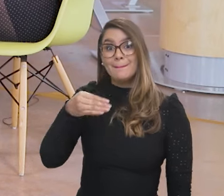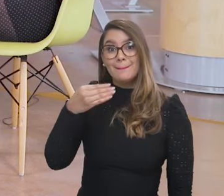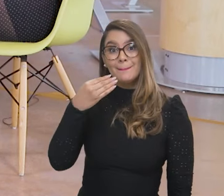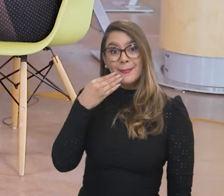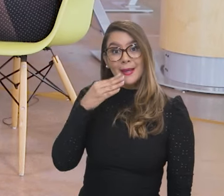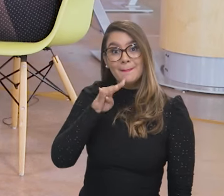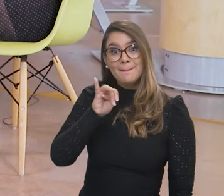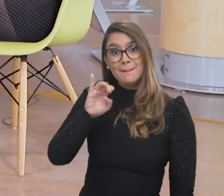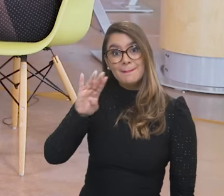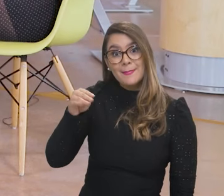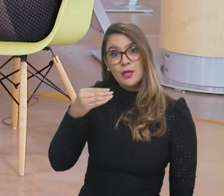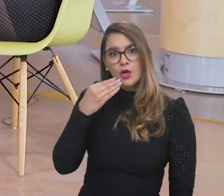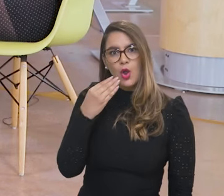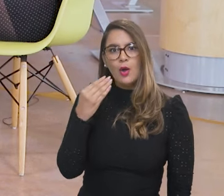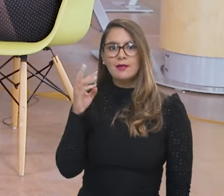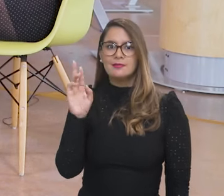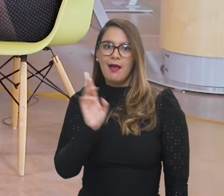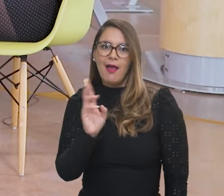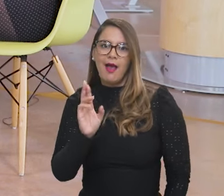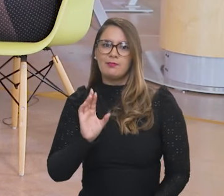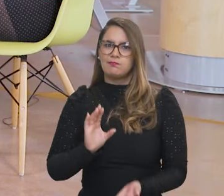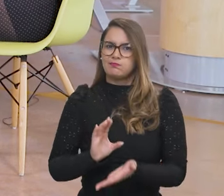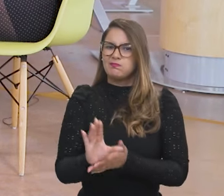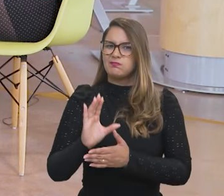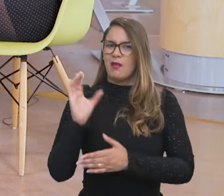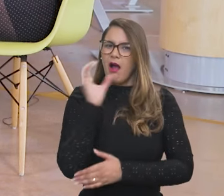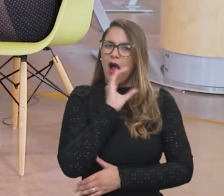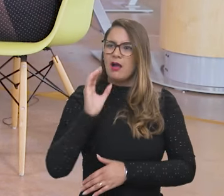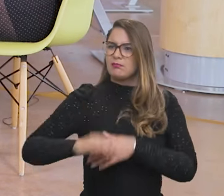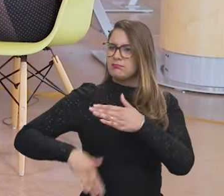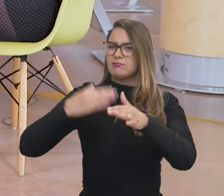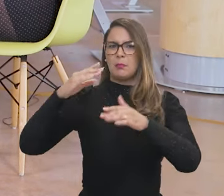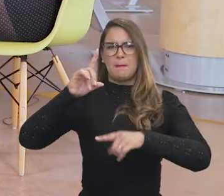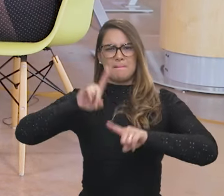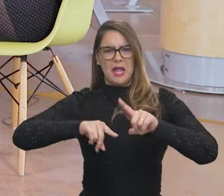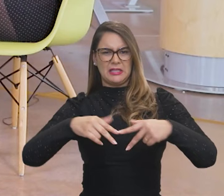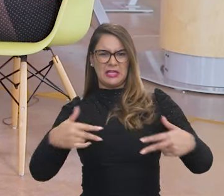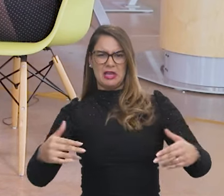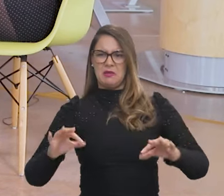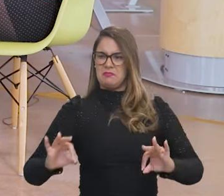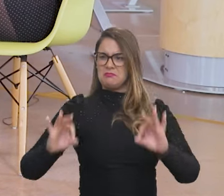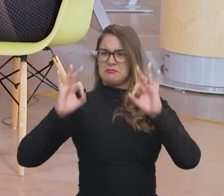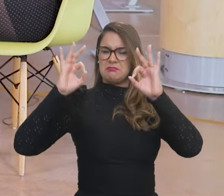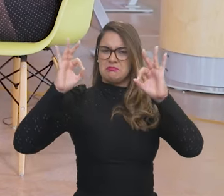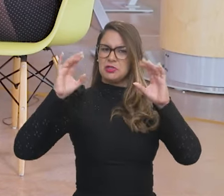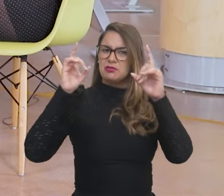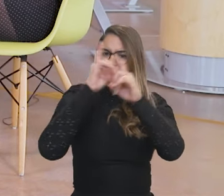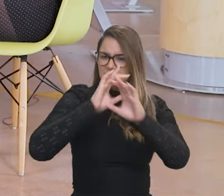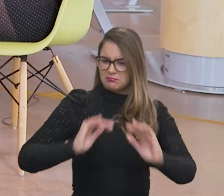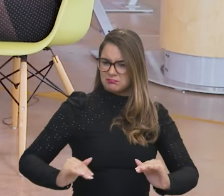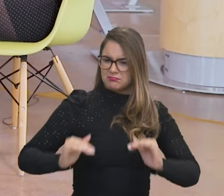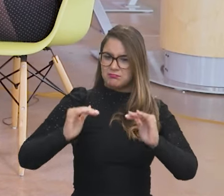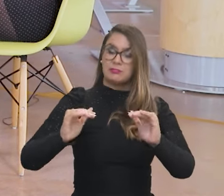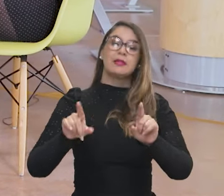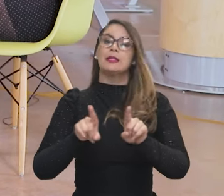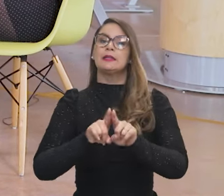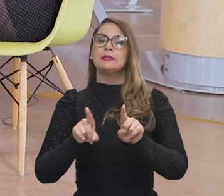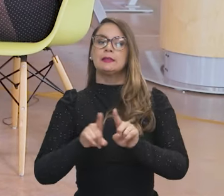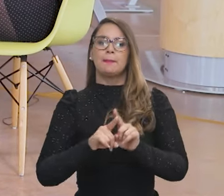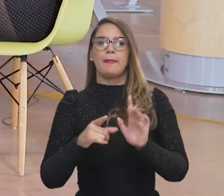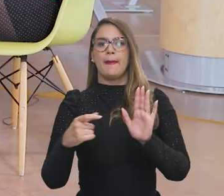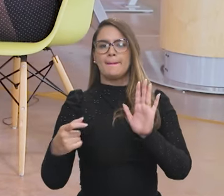que são do Plano de Aceleração do Crescimento, com equipamentos muito sofisticados, né? De alta complexidade e até